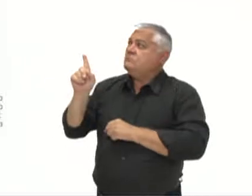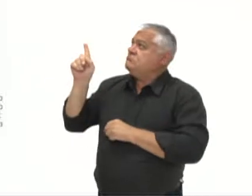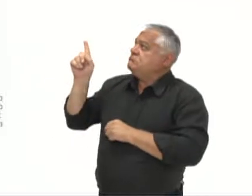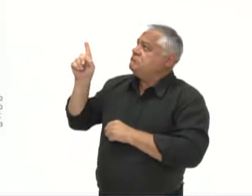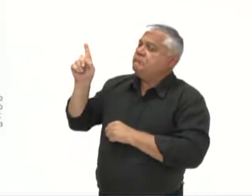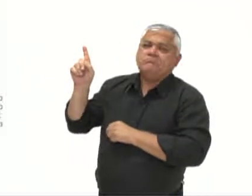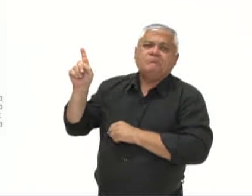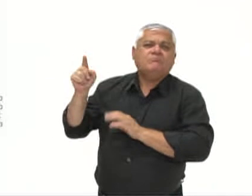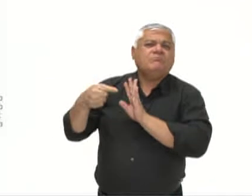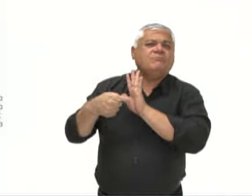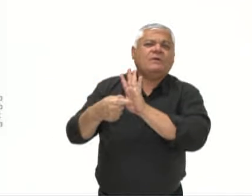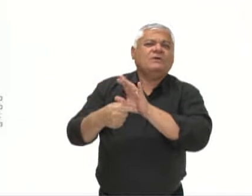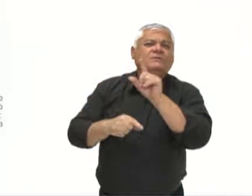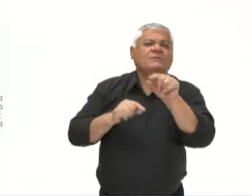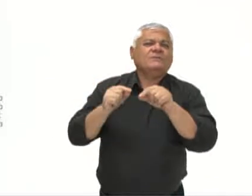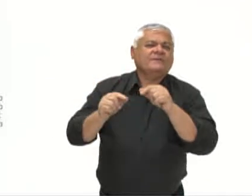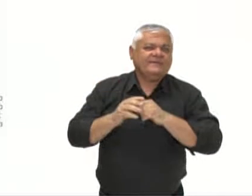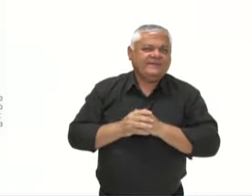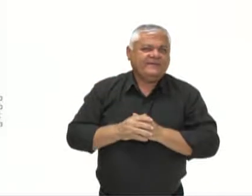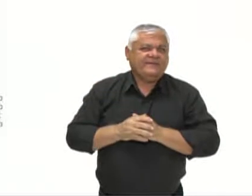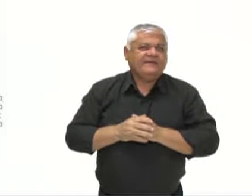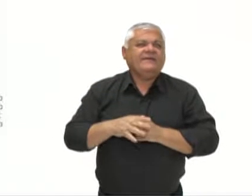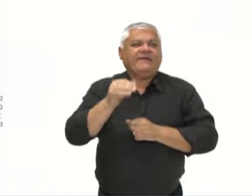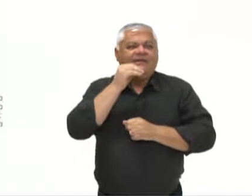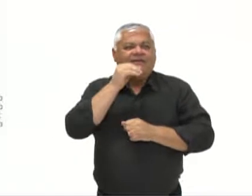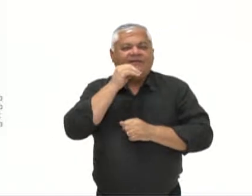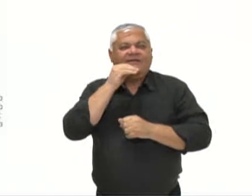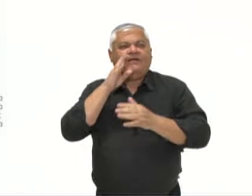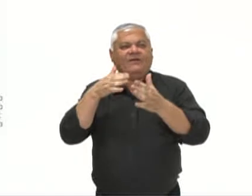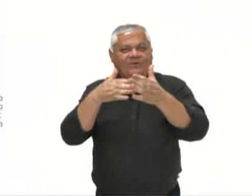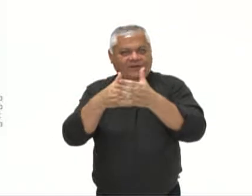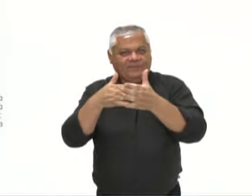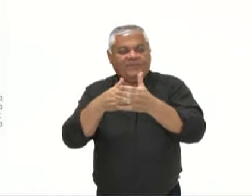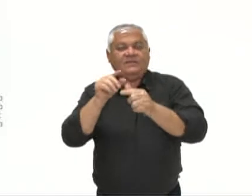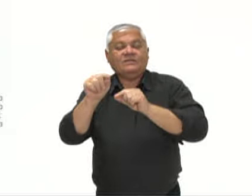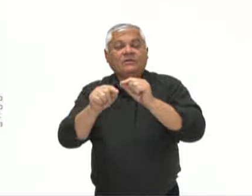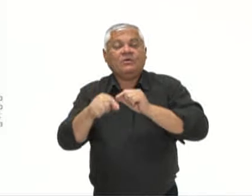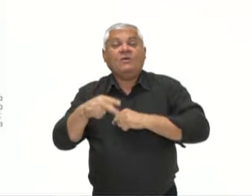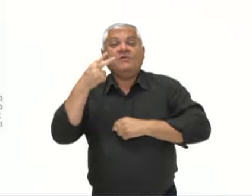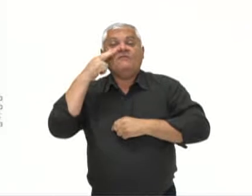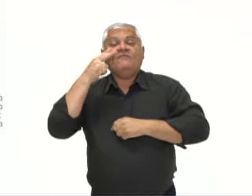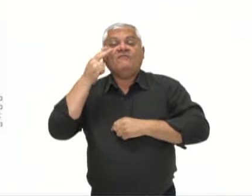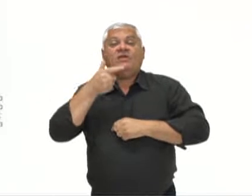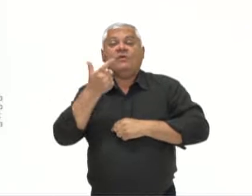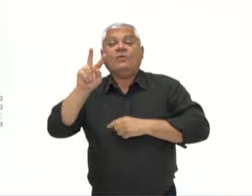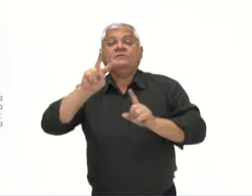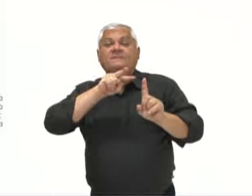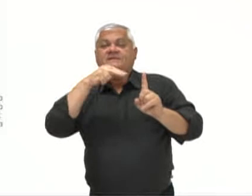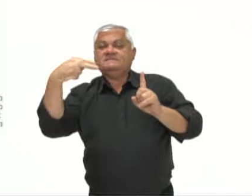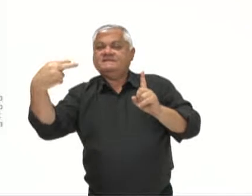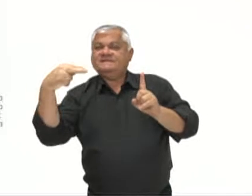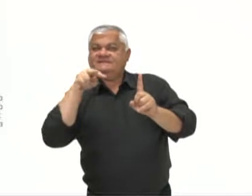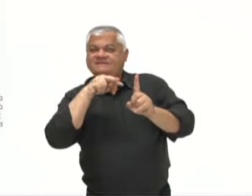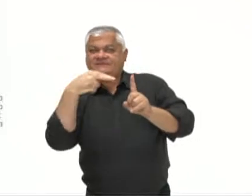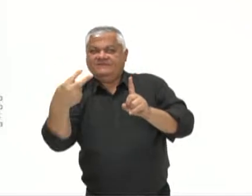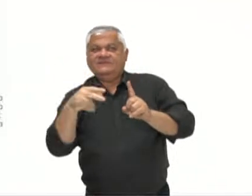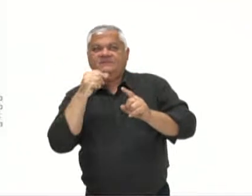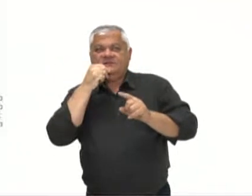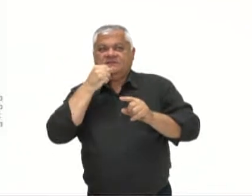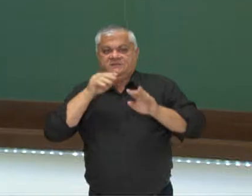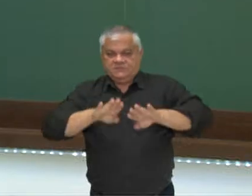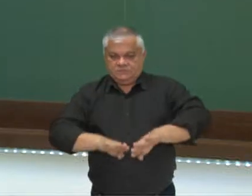tela, mostra justamente para você ali a delimitação de uma bacia hidrográfica vista sob uma outra perspectiva, aonde consegue